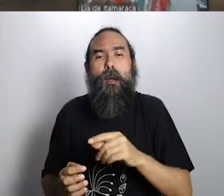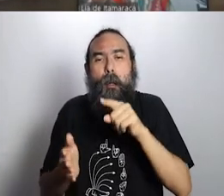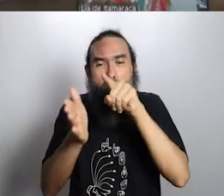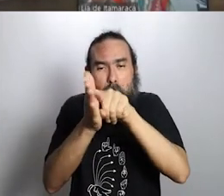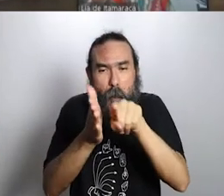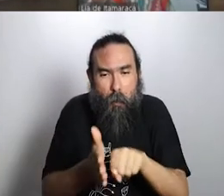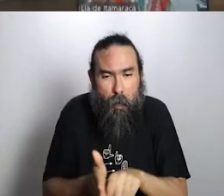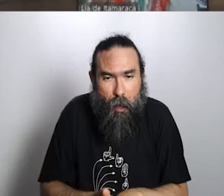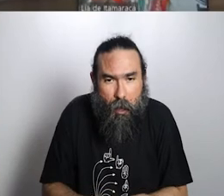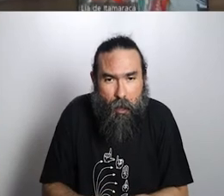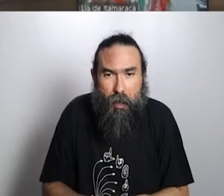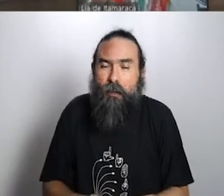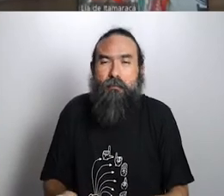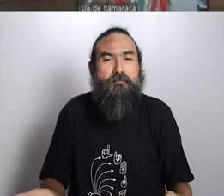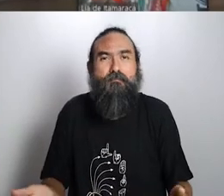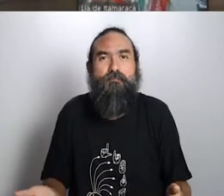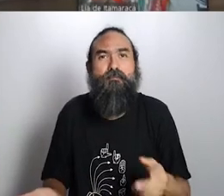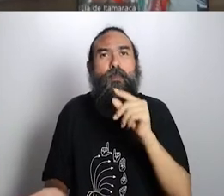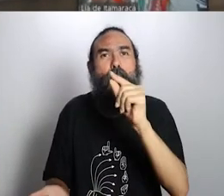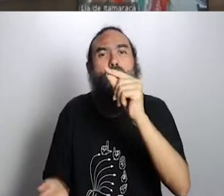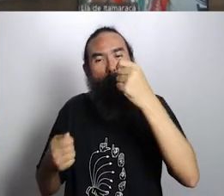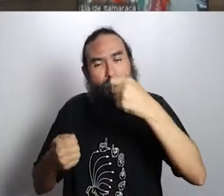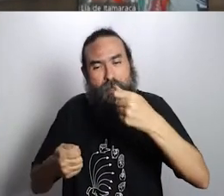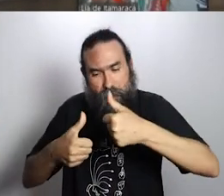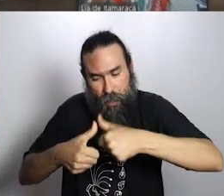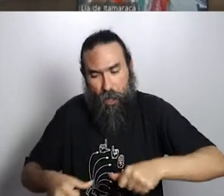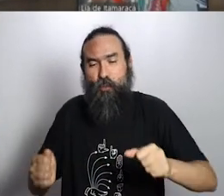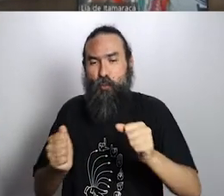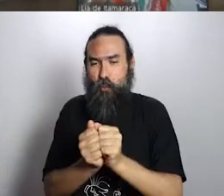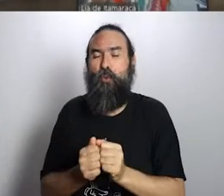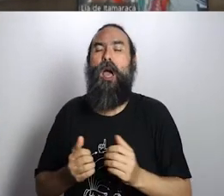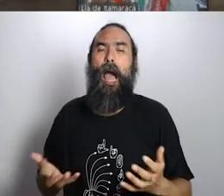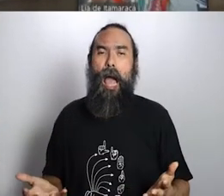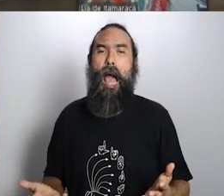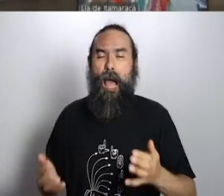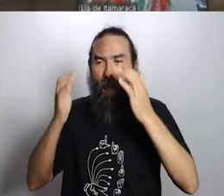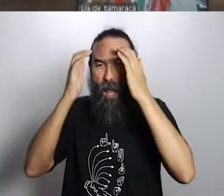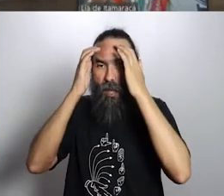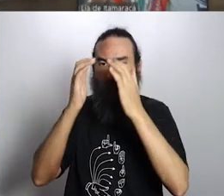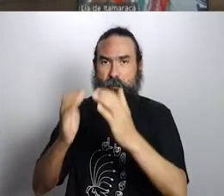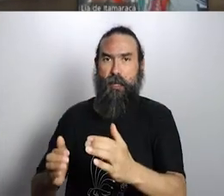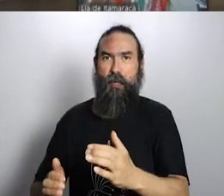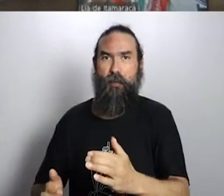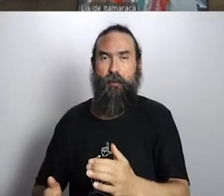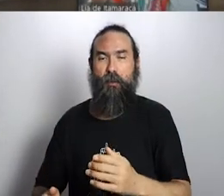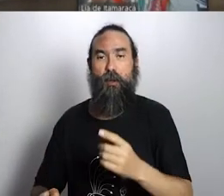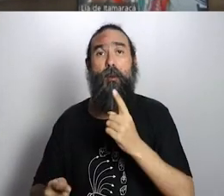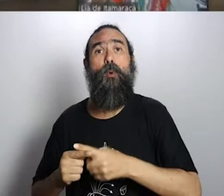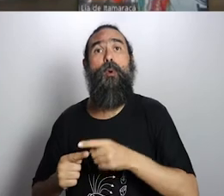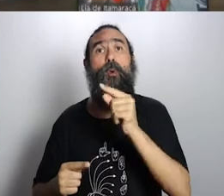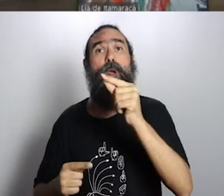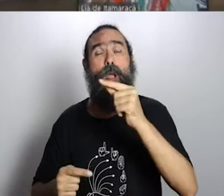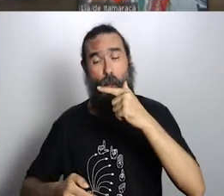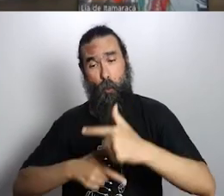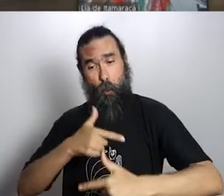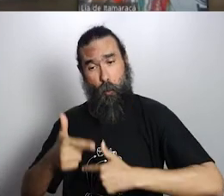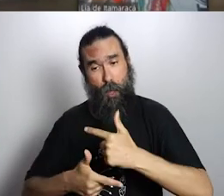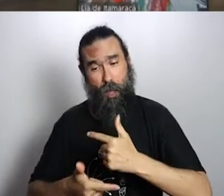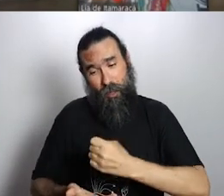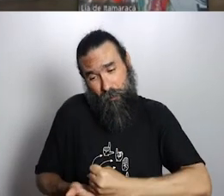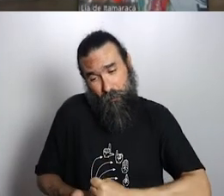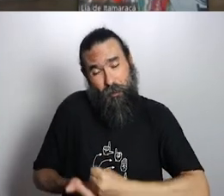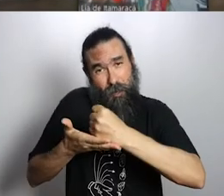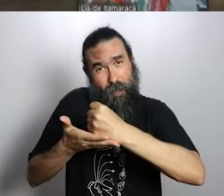aí é muito mais respeitável. Porque na hora que você luta, defende, elege até